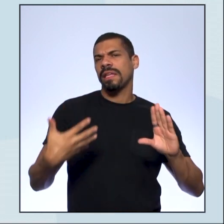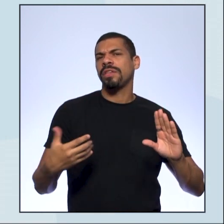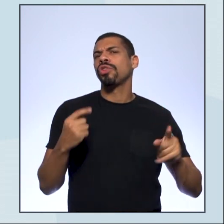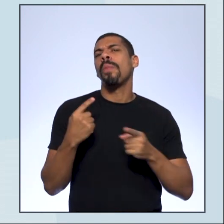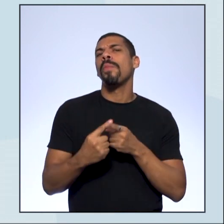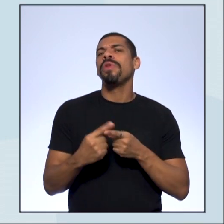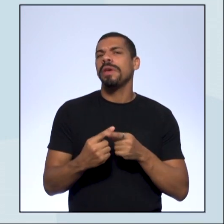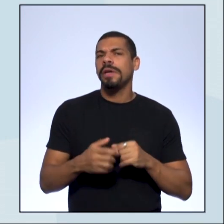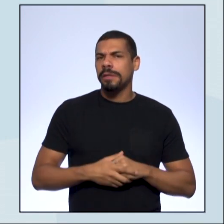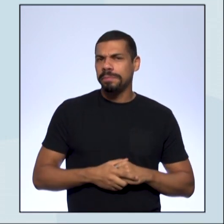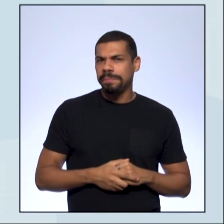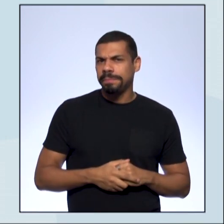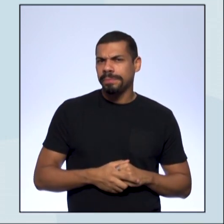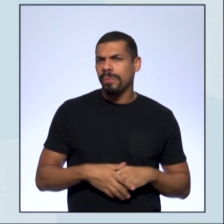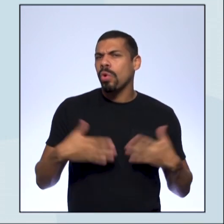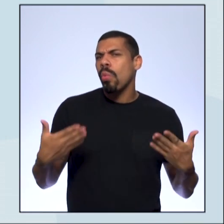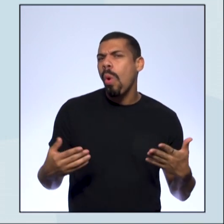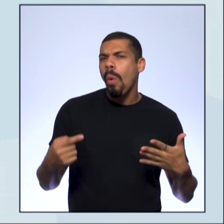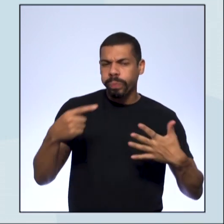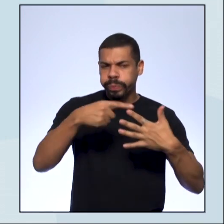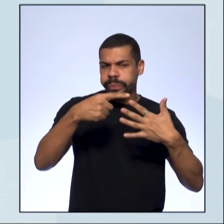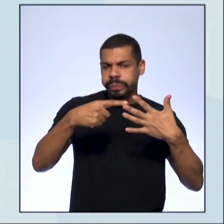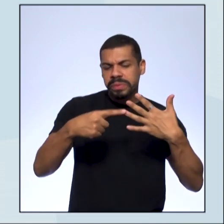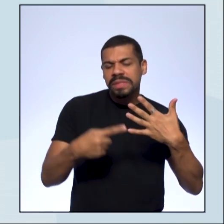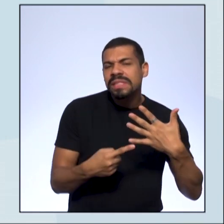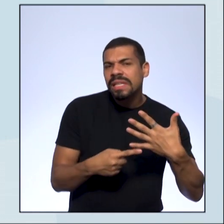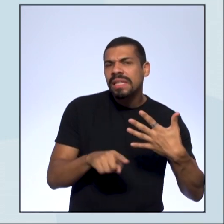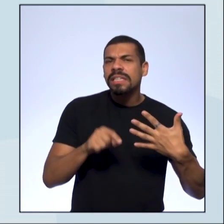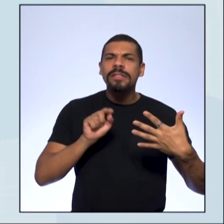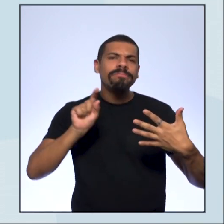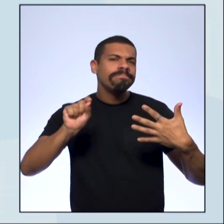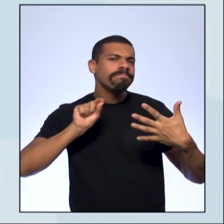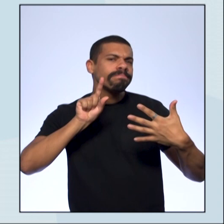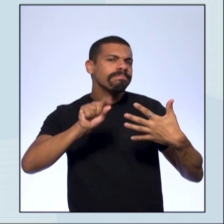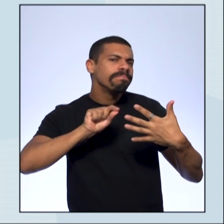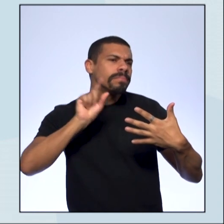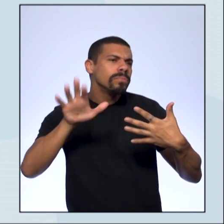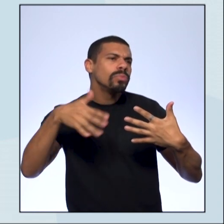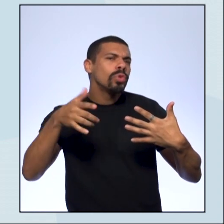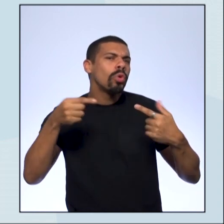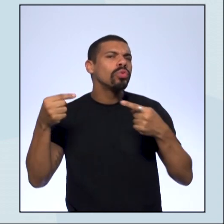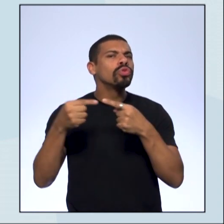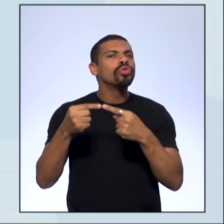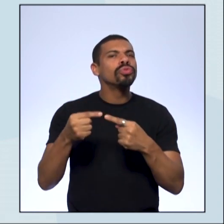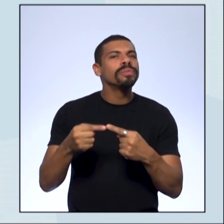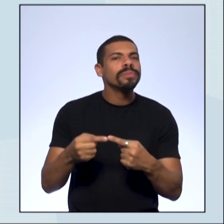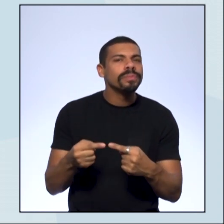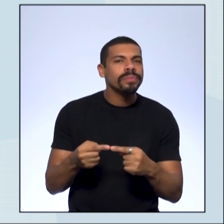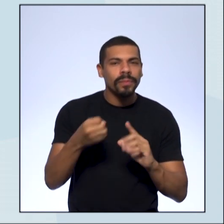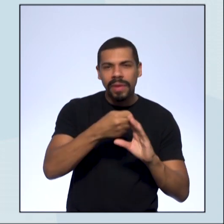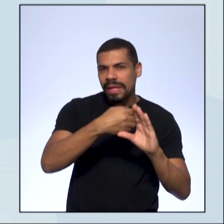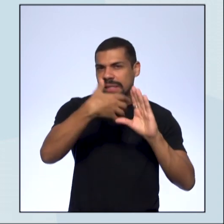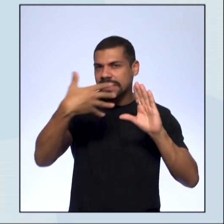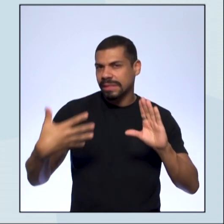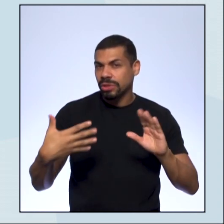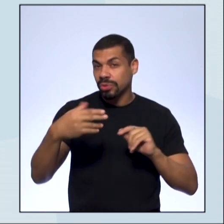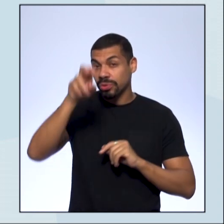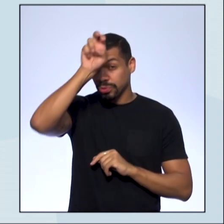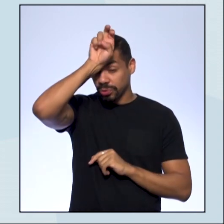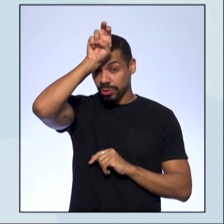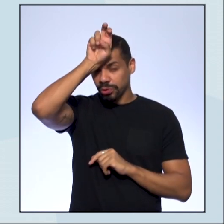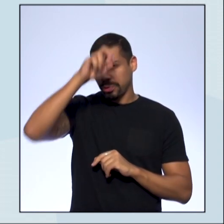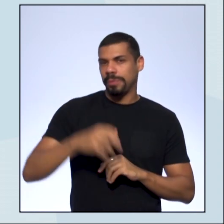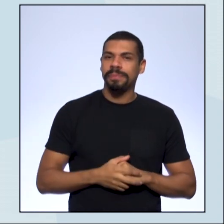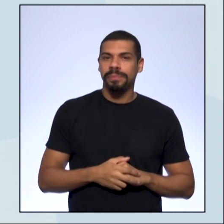dessas alternativas corresponde ao que seria esses períodos intermediários na história do Egito? Tá? Daqui 1 minutinho a gente